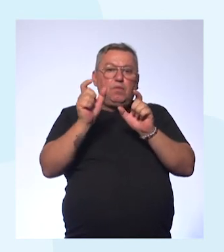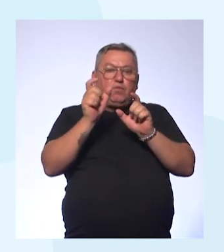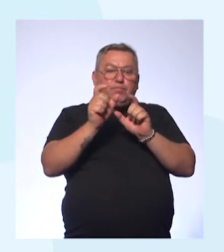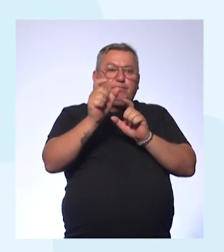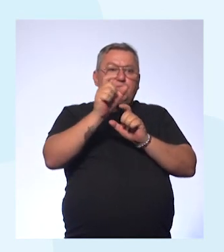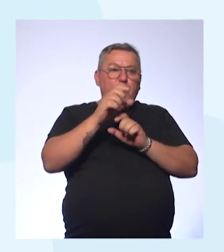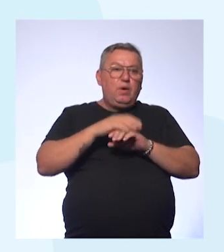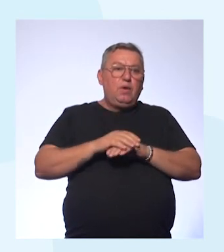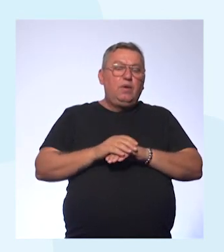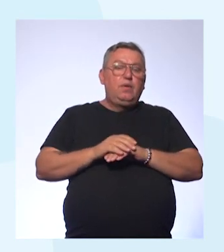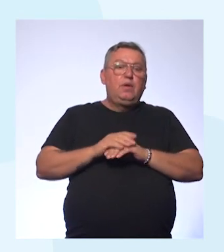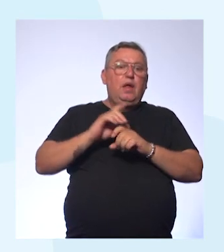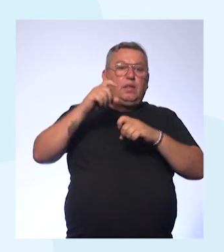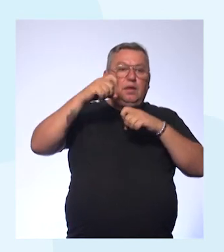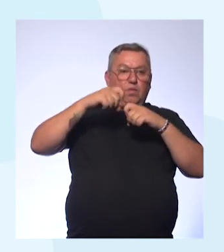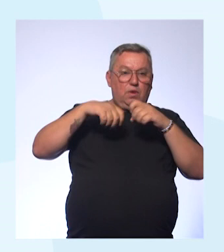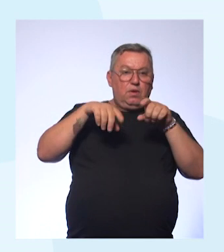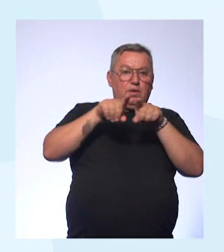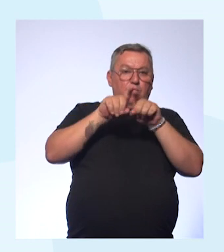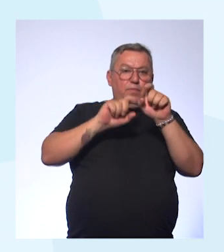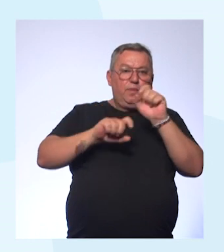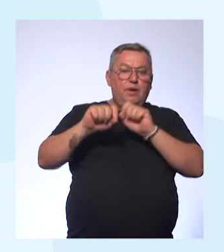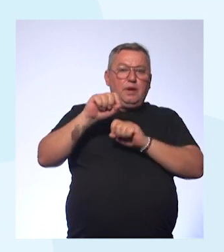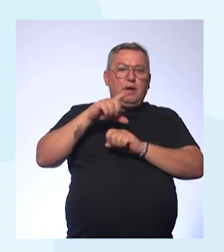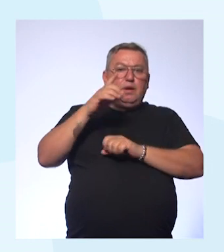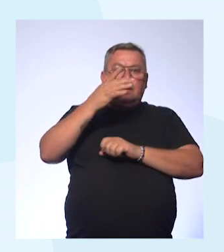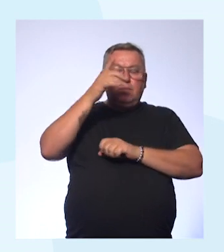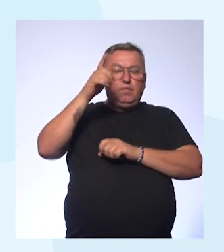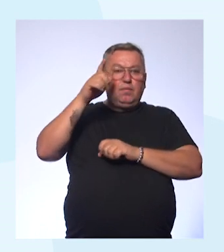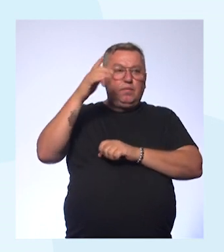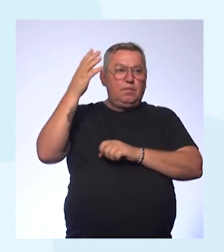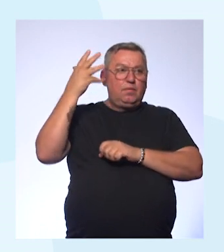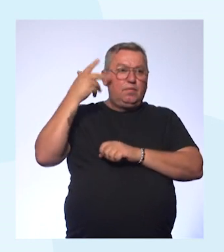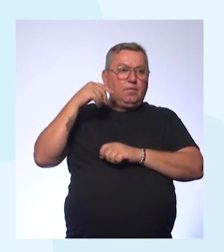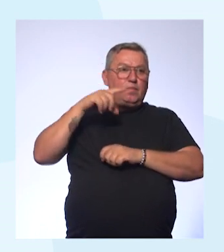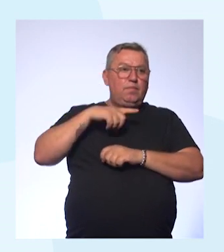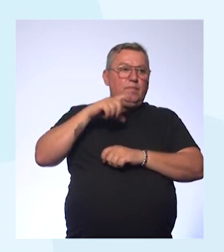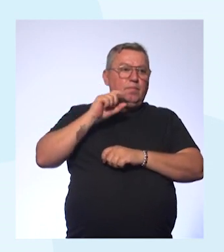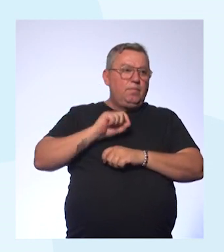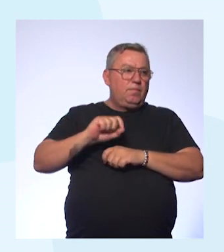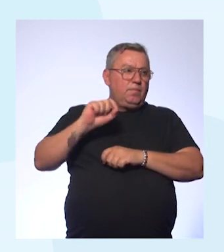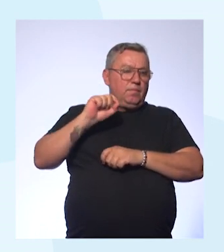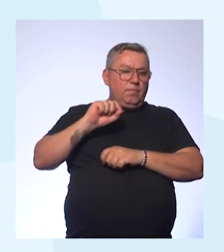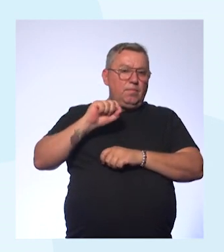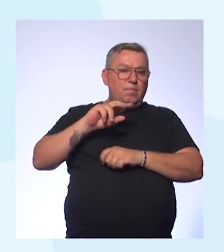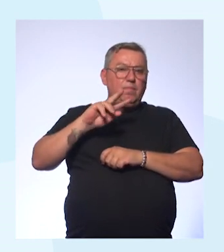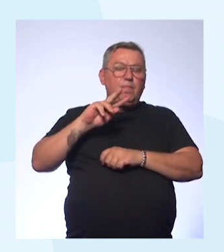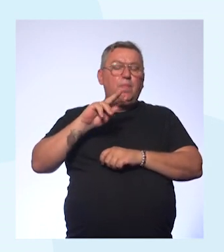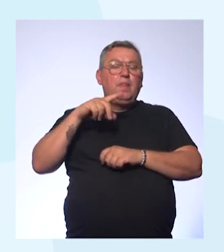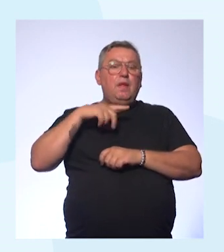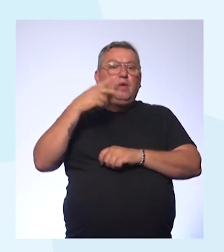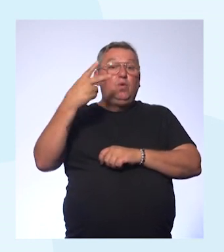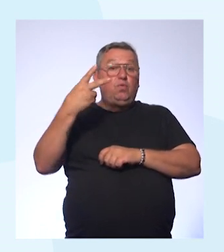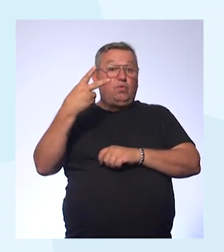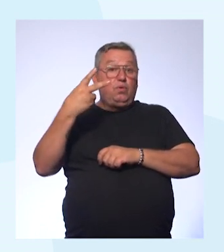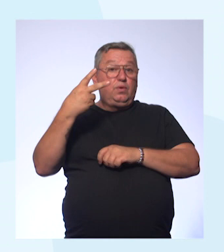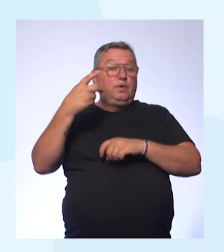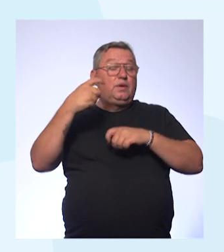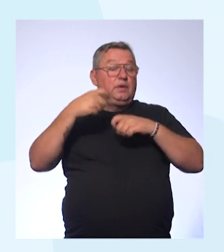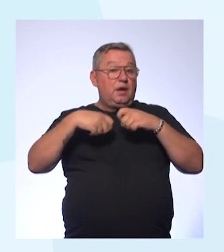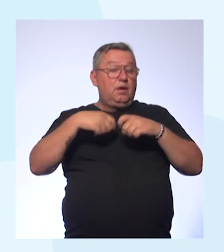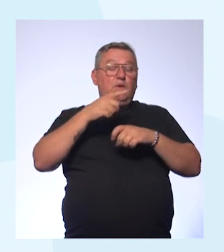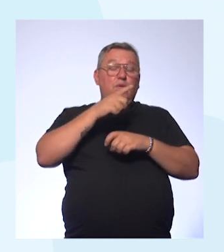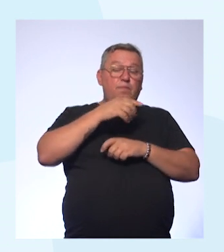A forma sexuada, apesar desses indivíduos eles serem hermafroditas, né,